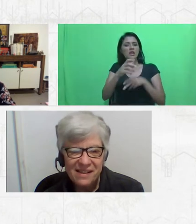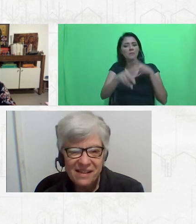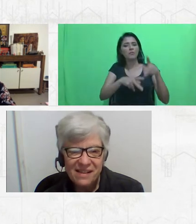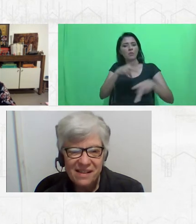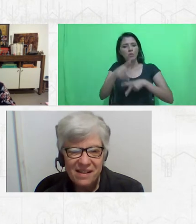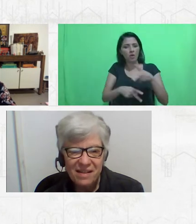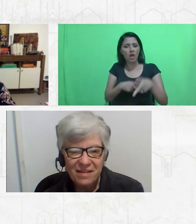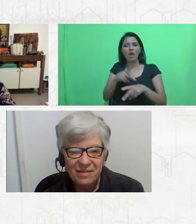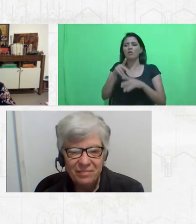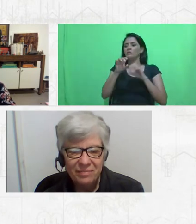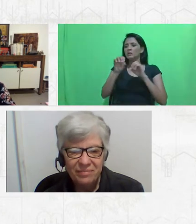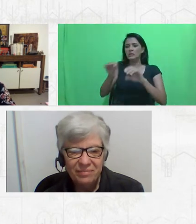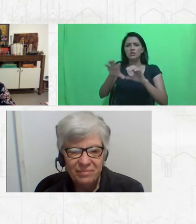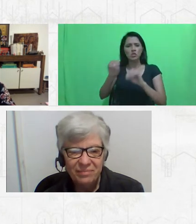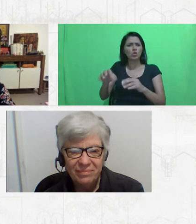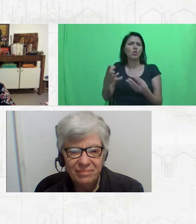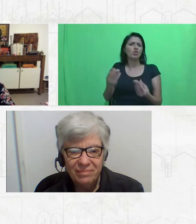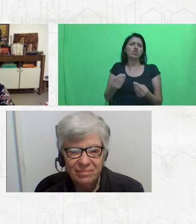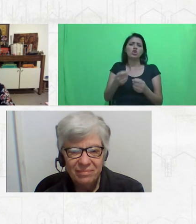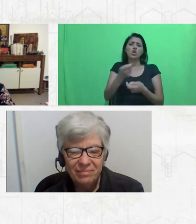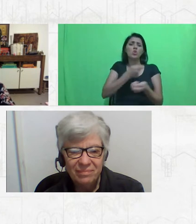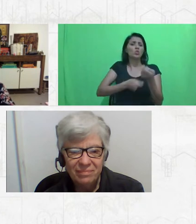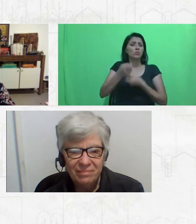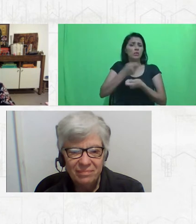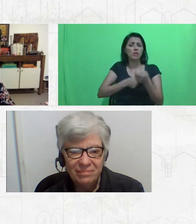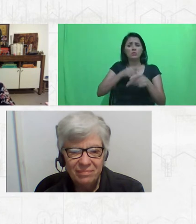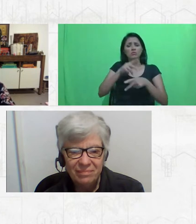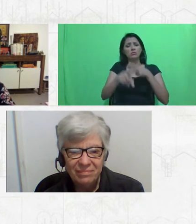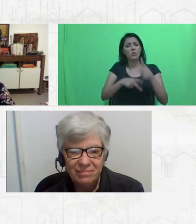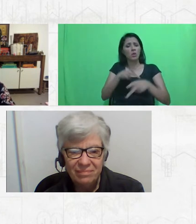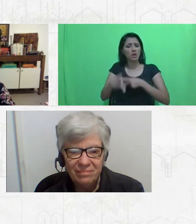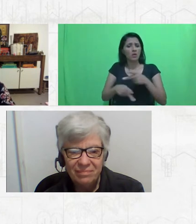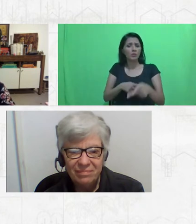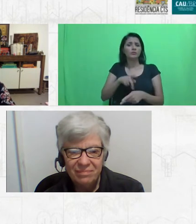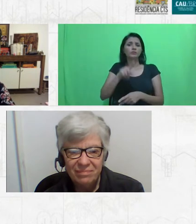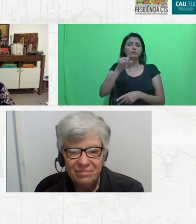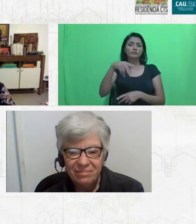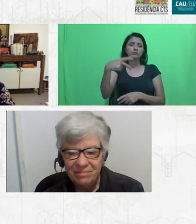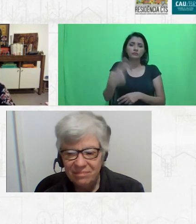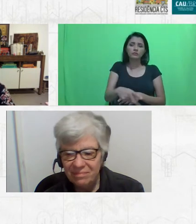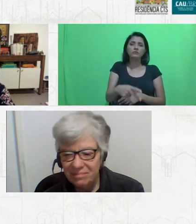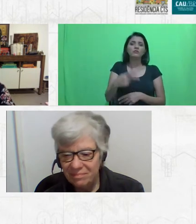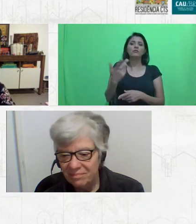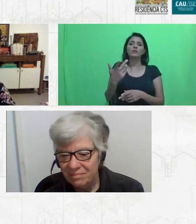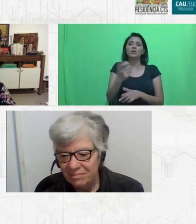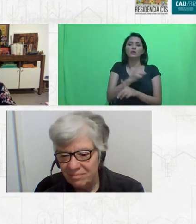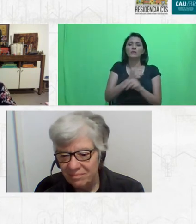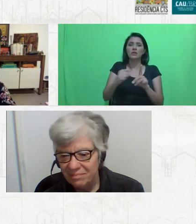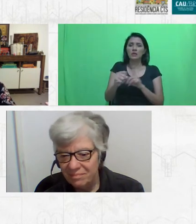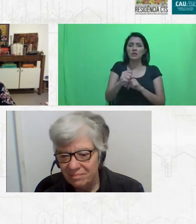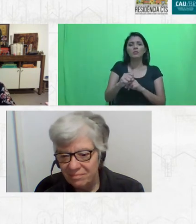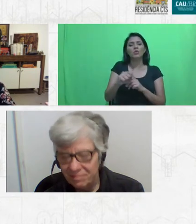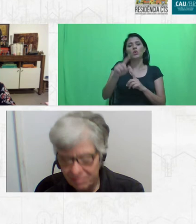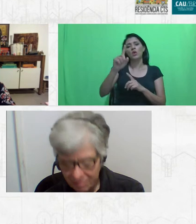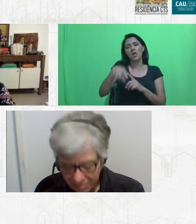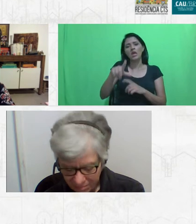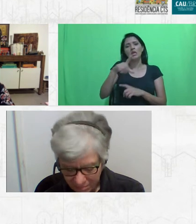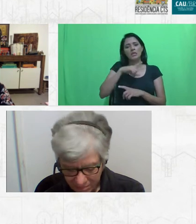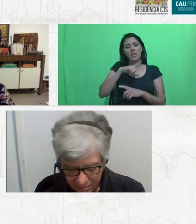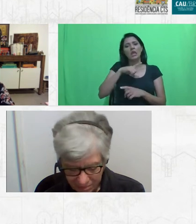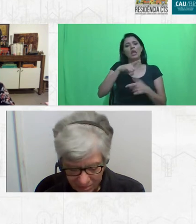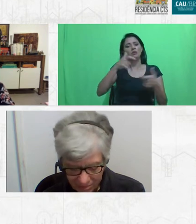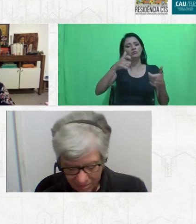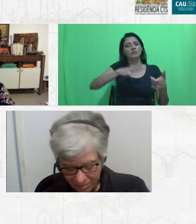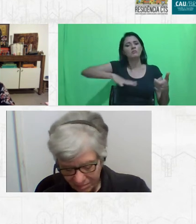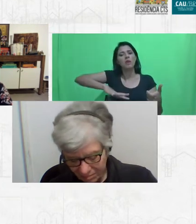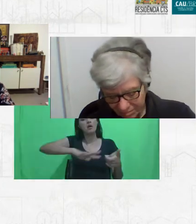economia popular, então, na verdade, esse socialismo pelos foros, ele tem espaço, né, e